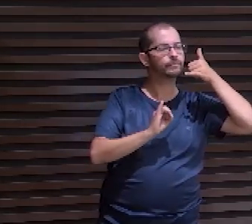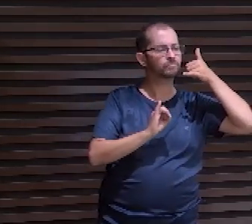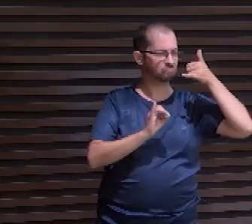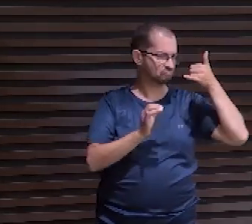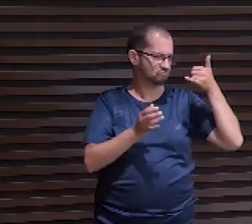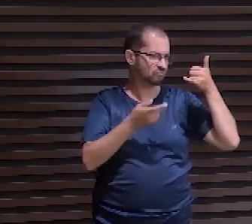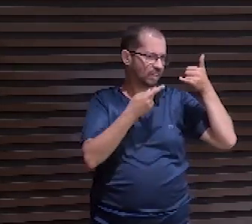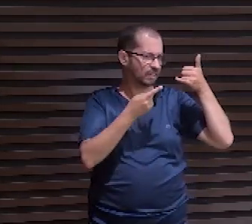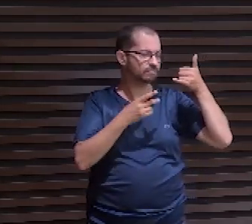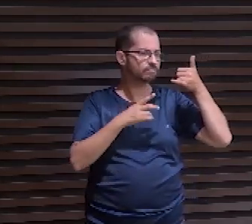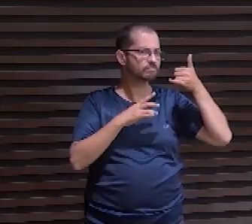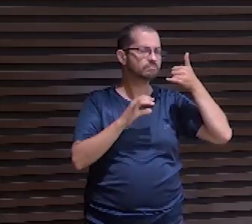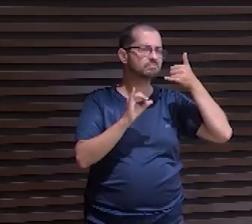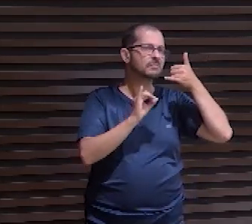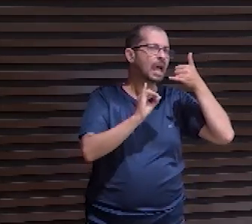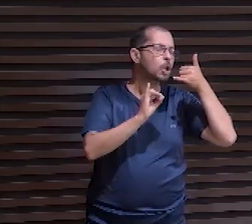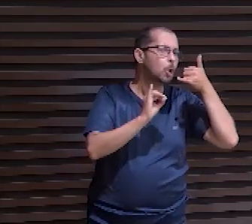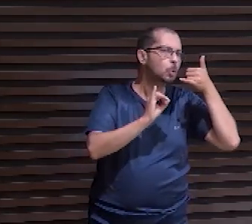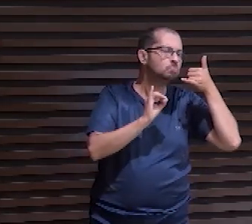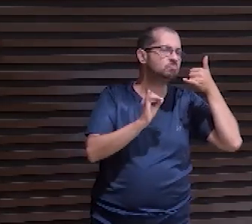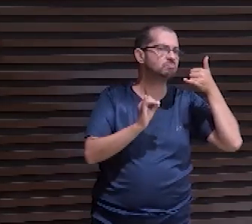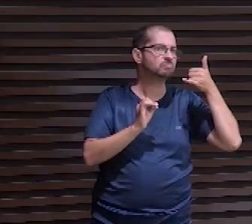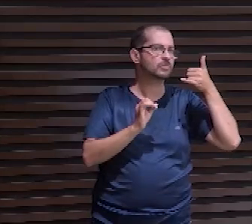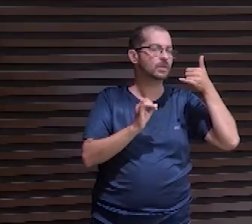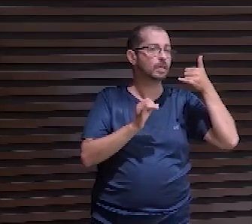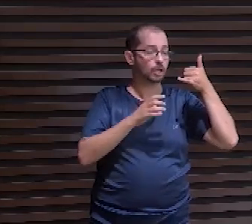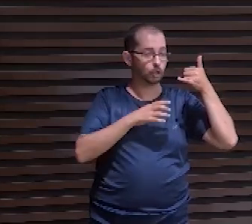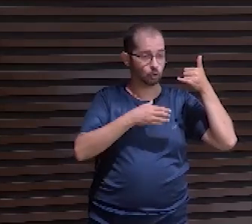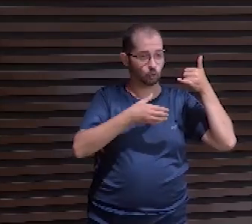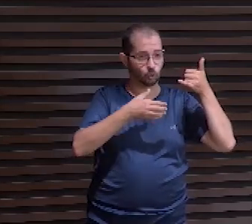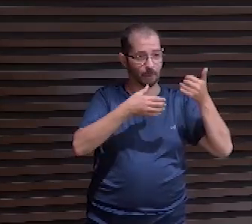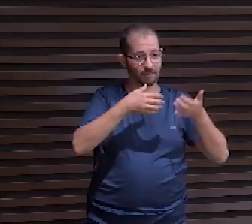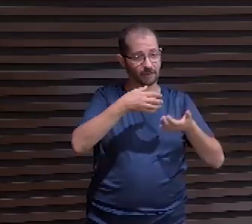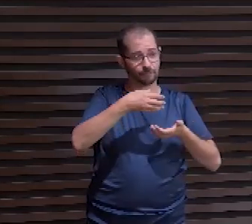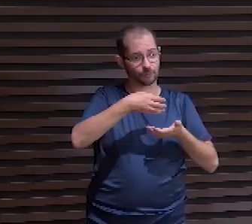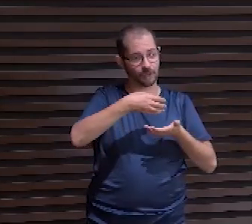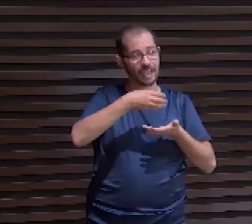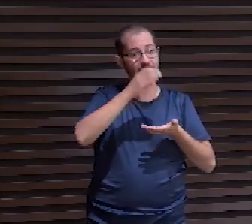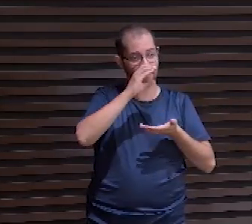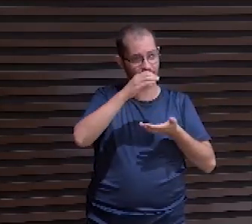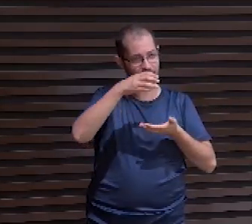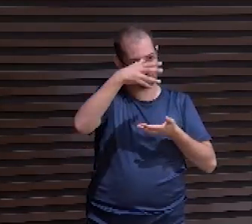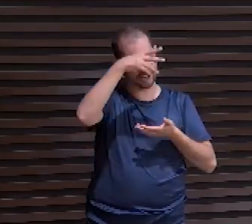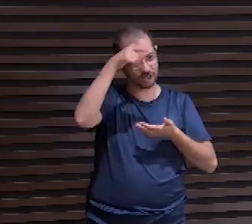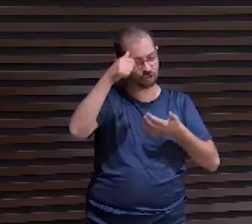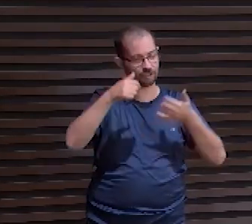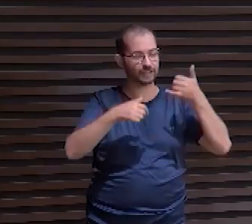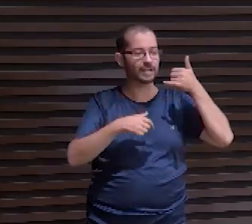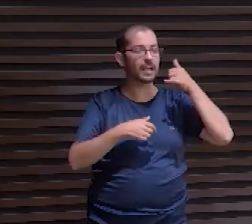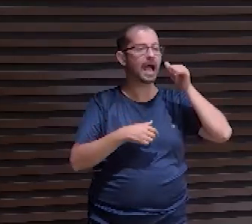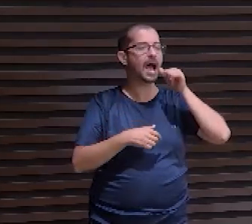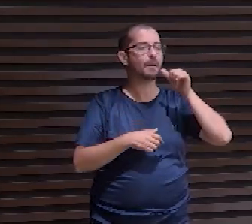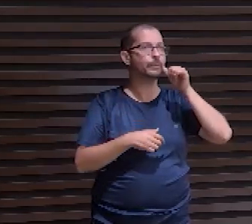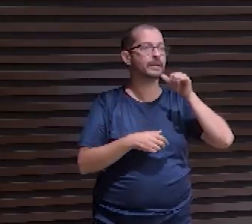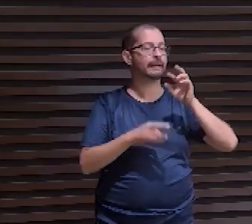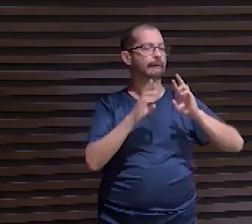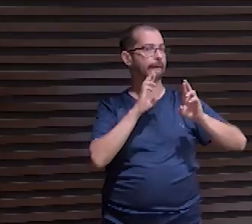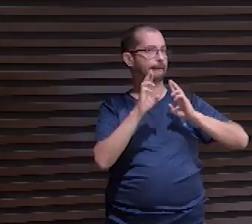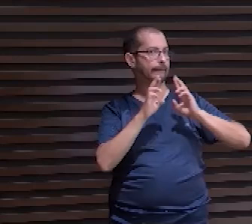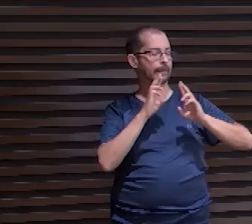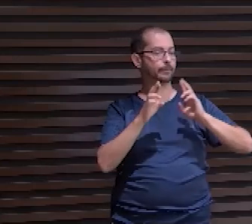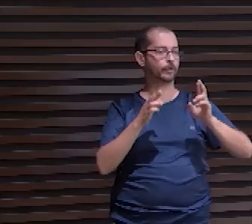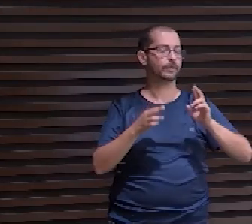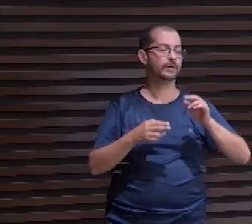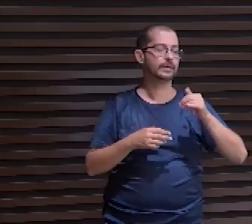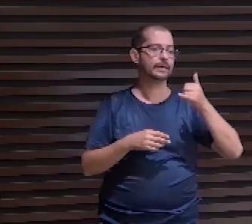maneira desinteressada enquanto tomava o refrigerante. A telefonista resmungou: